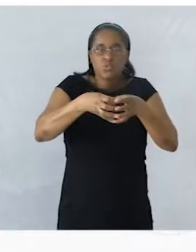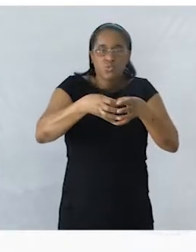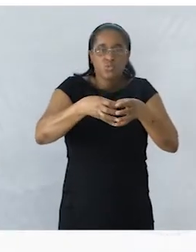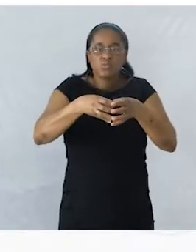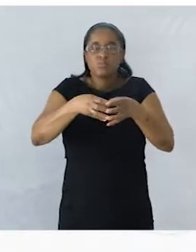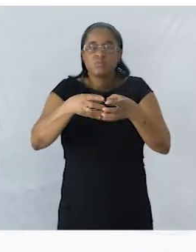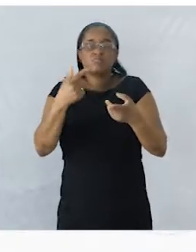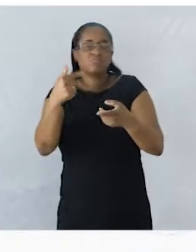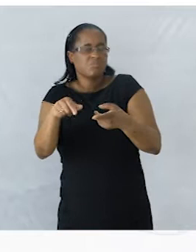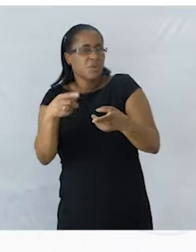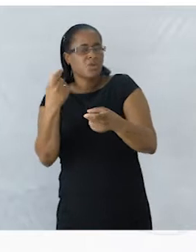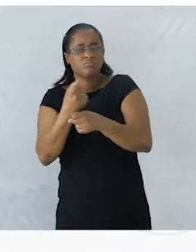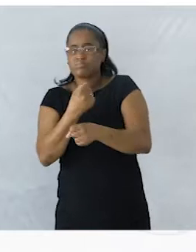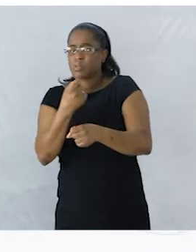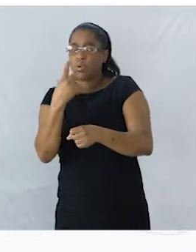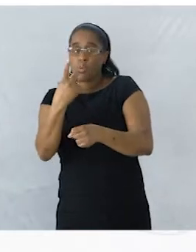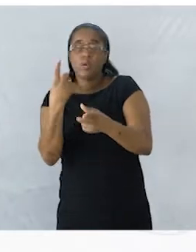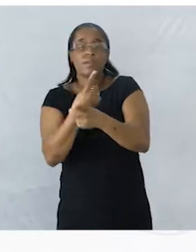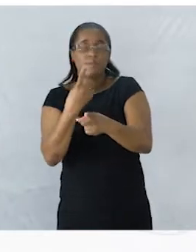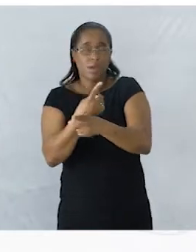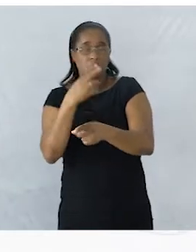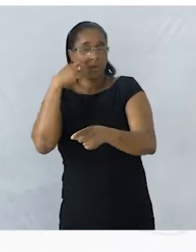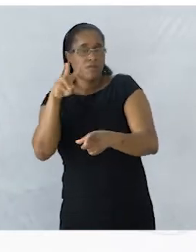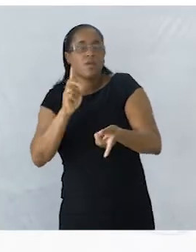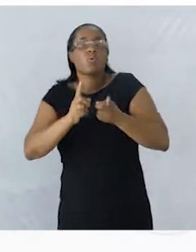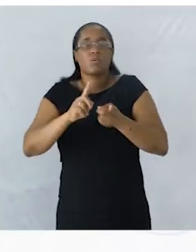um elemento. Vamos ver o que significa isso.